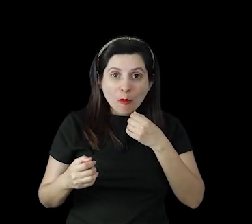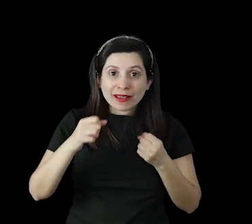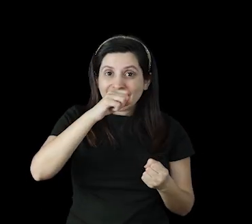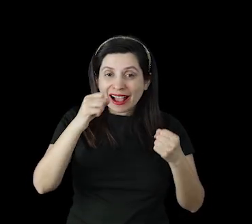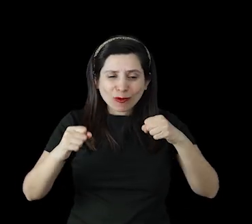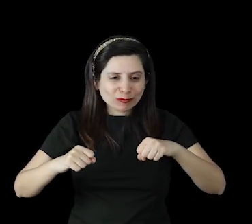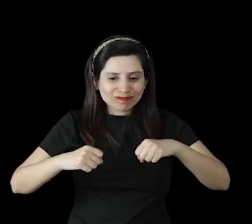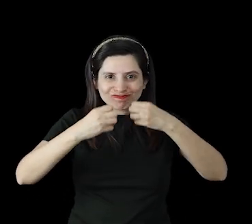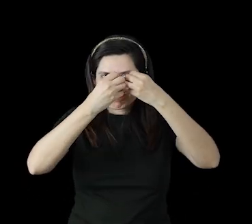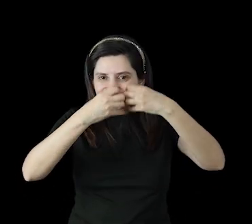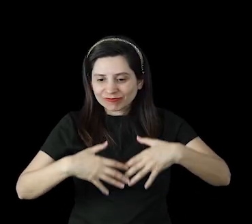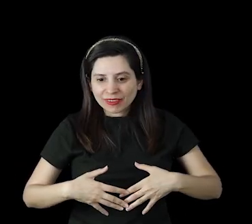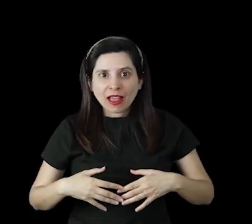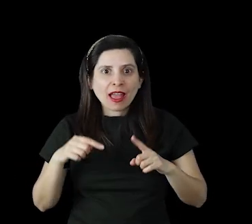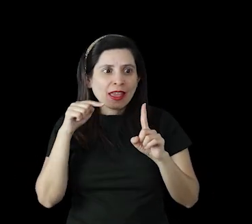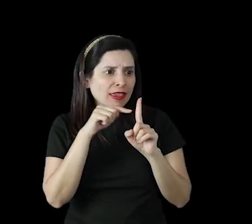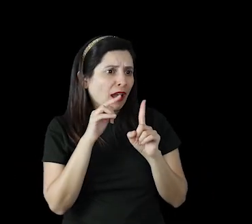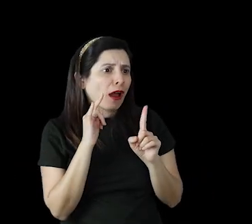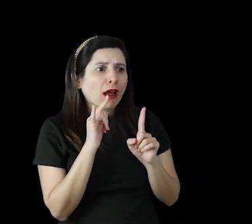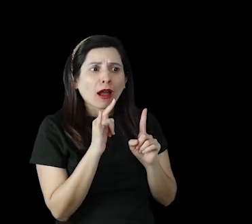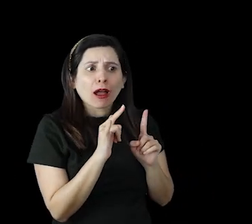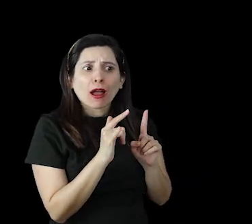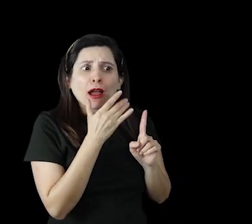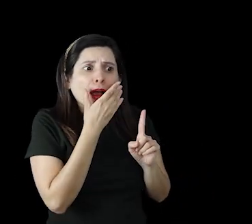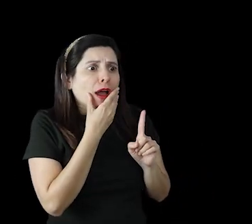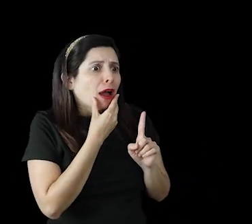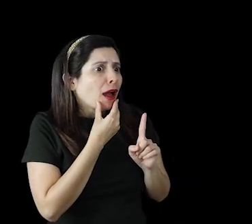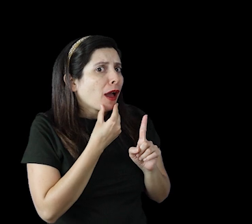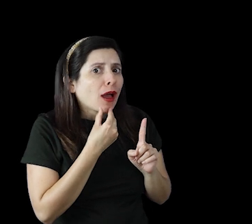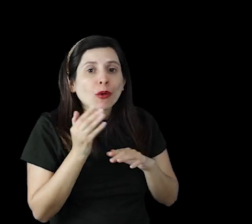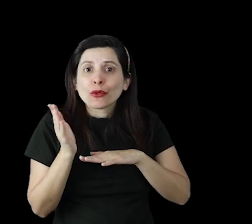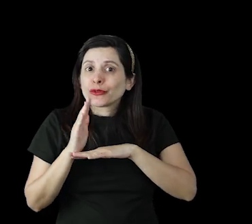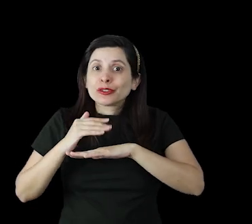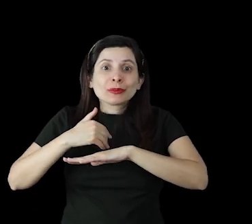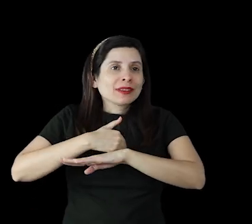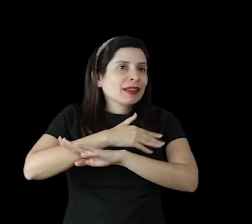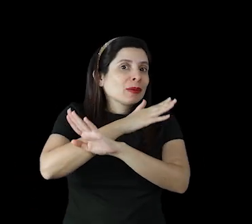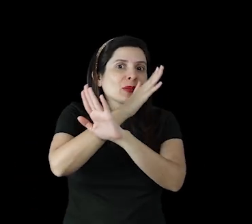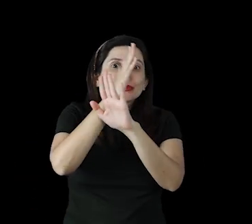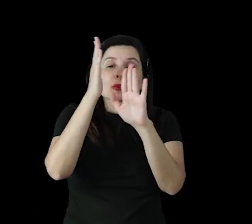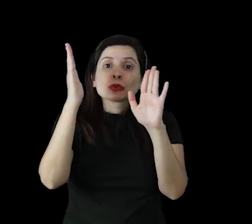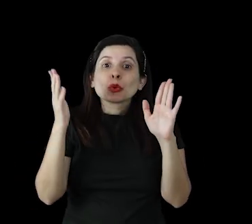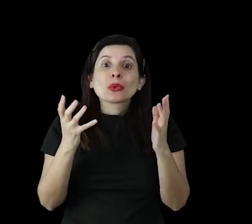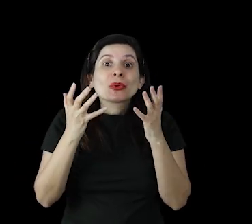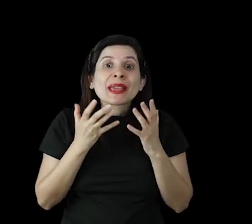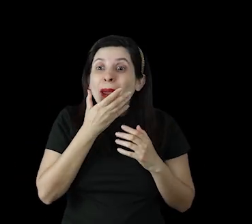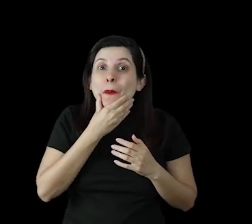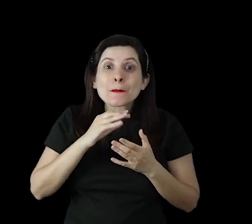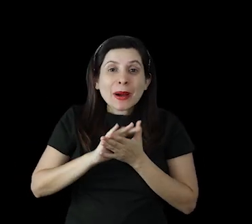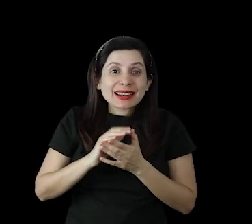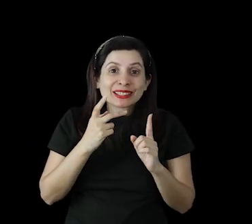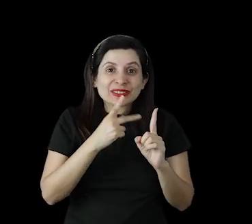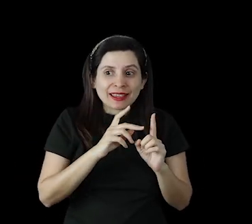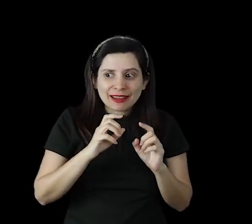restaurante deles, e ela se apaixona por esse cara. E o tempo todo no filme eles estão querendo se livrar do marido para